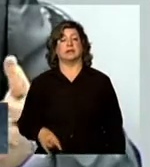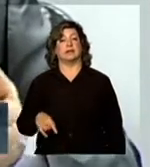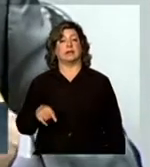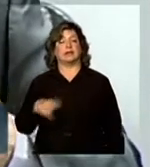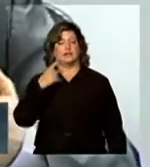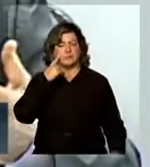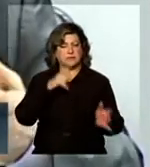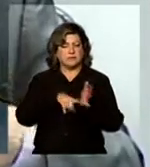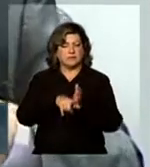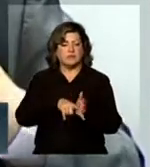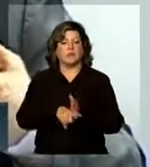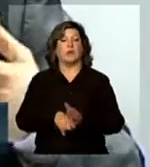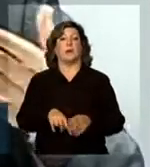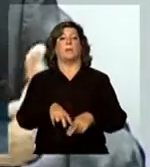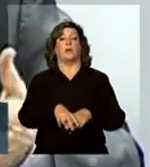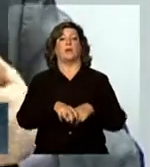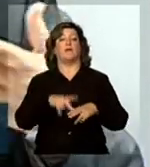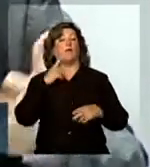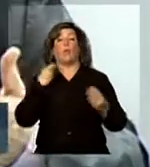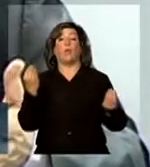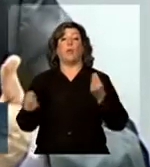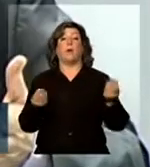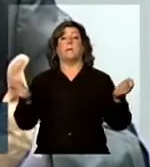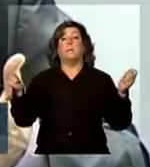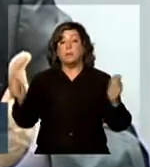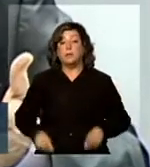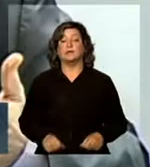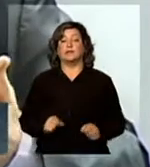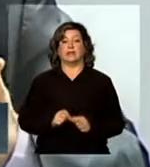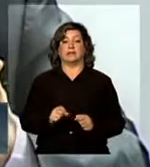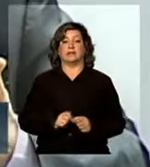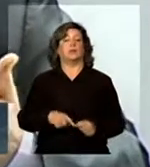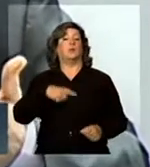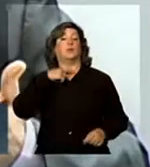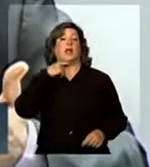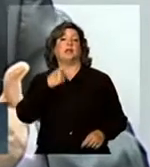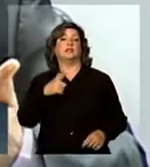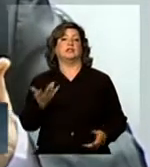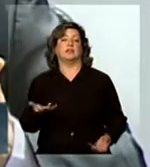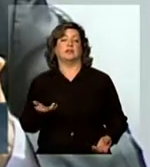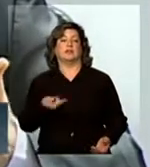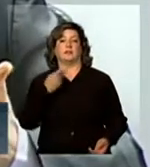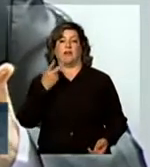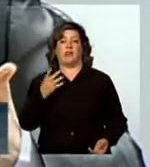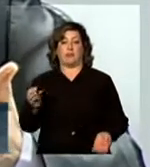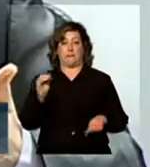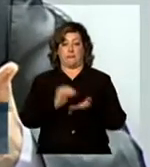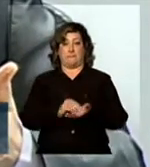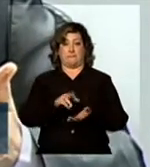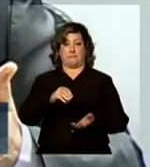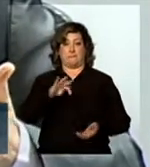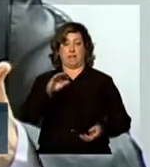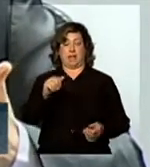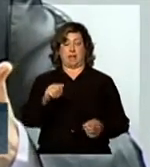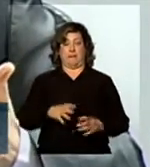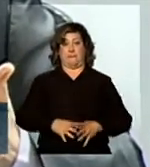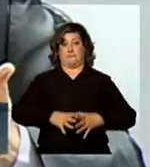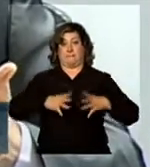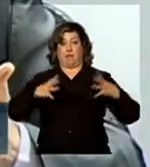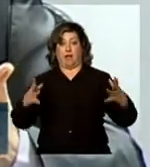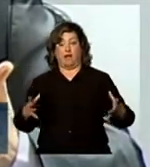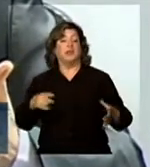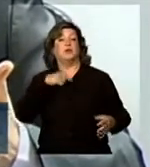revisto em função do que é possível realizar. Não adianta você colocar uma meta mais ambiciosa e